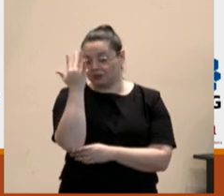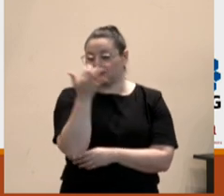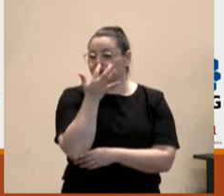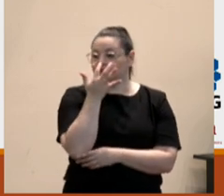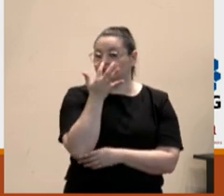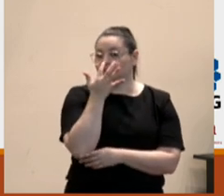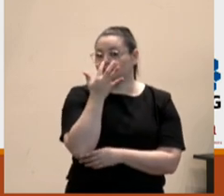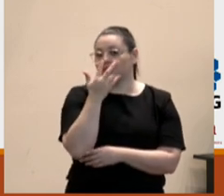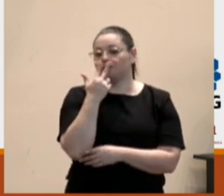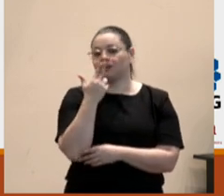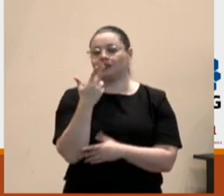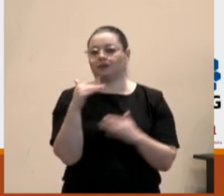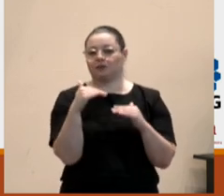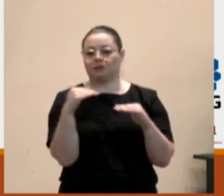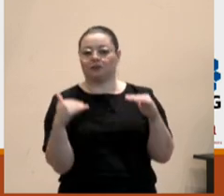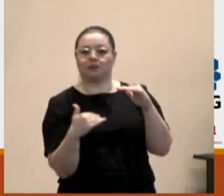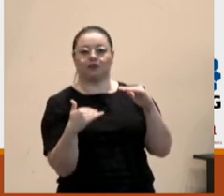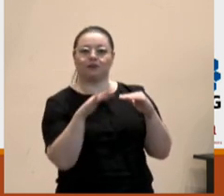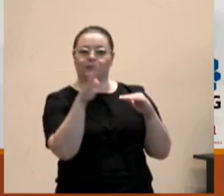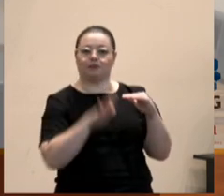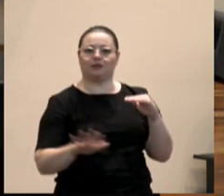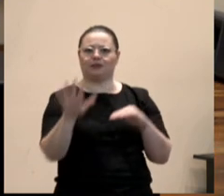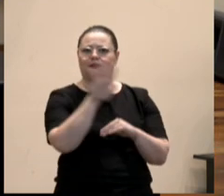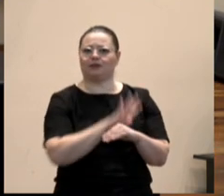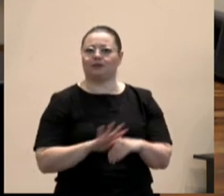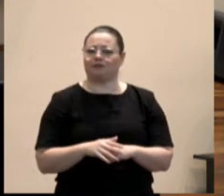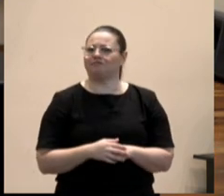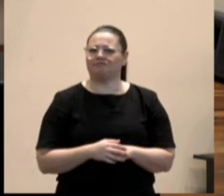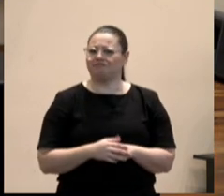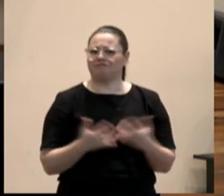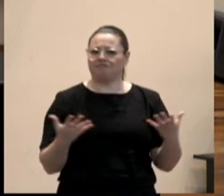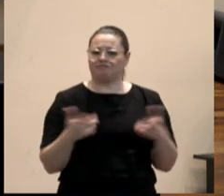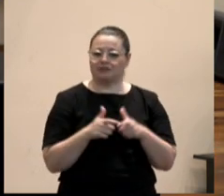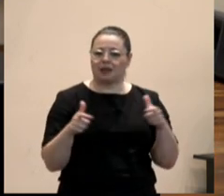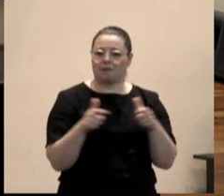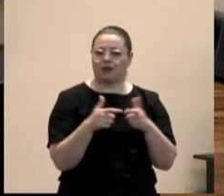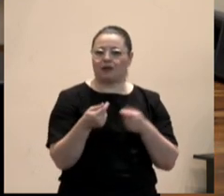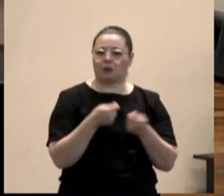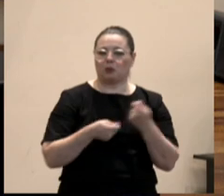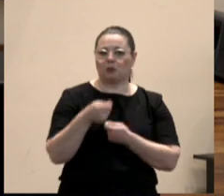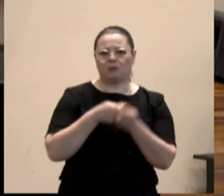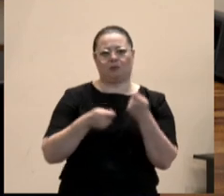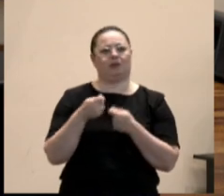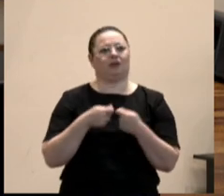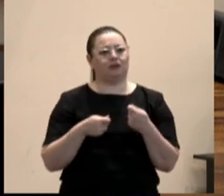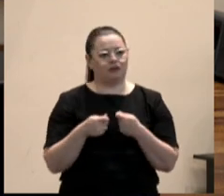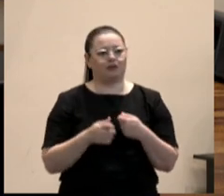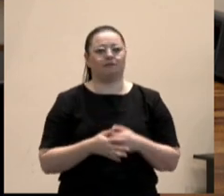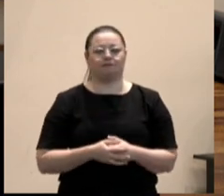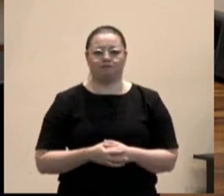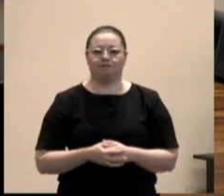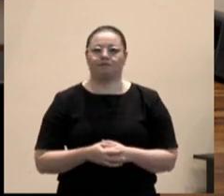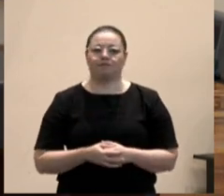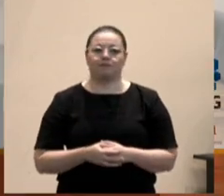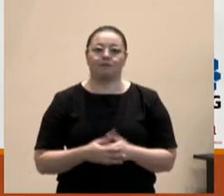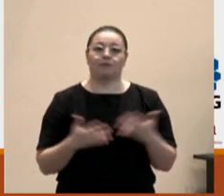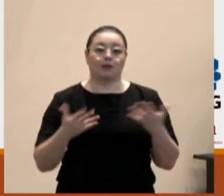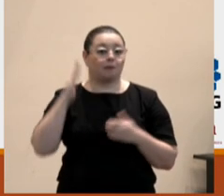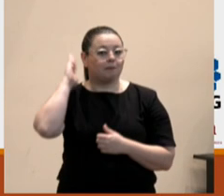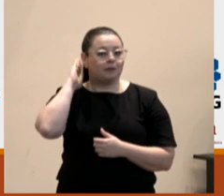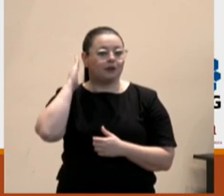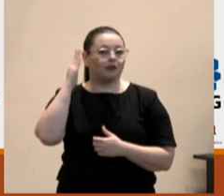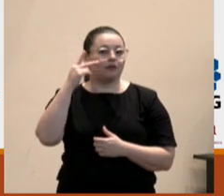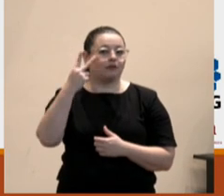a desigualdade brasileira em termos de tamanho das economias e tal, né? A maior economia do país. Paraná,